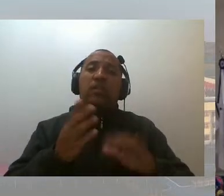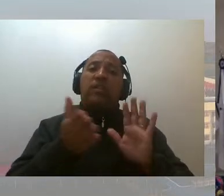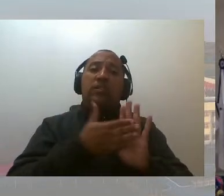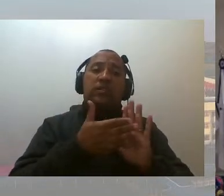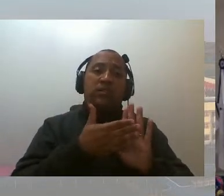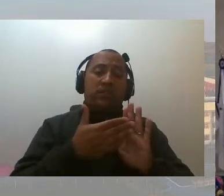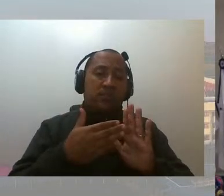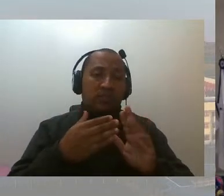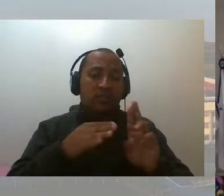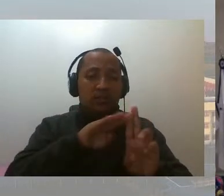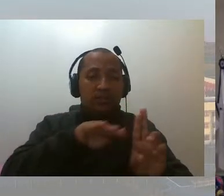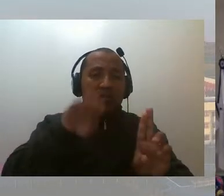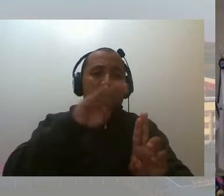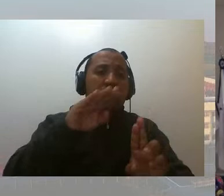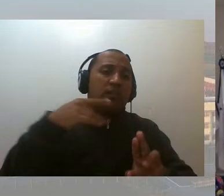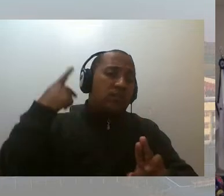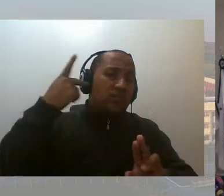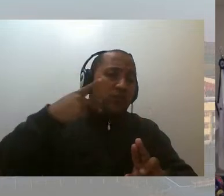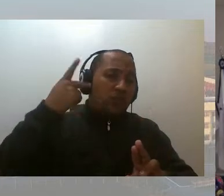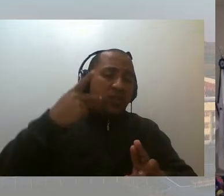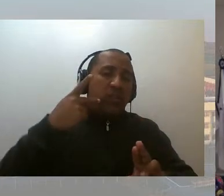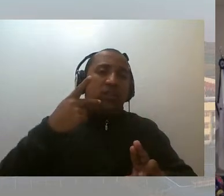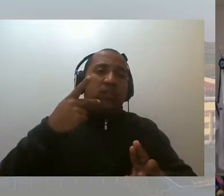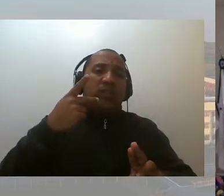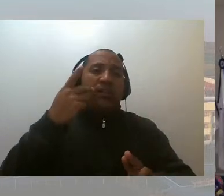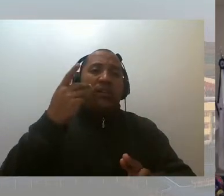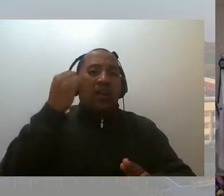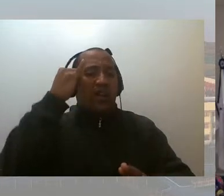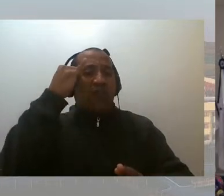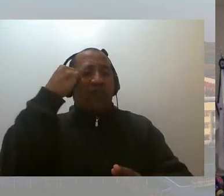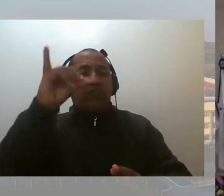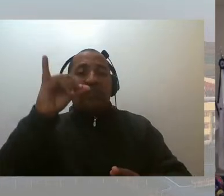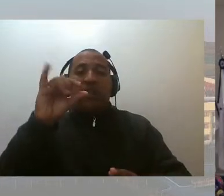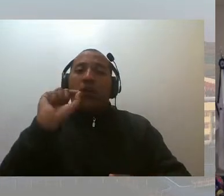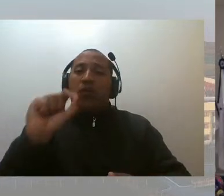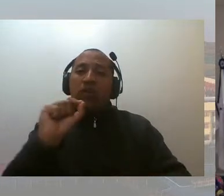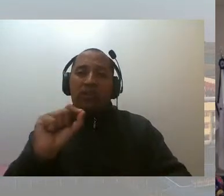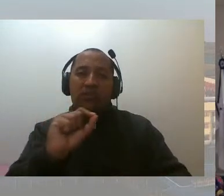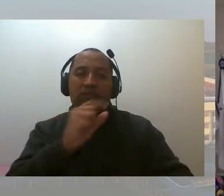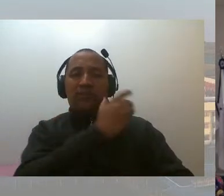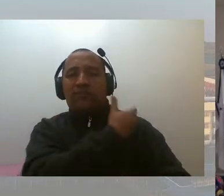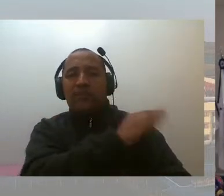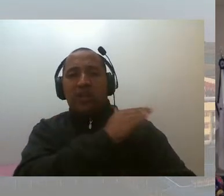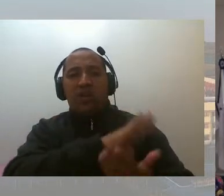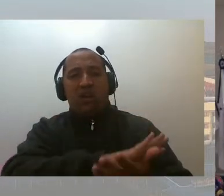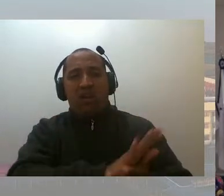Consune políticas de combate ao racismo na Unipampa.